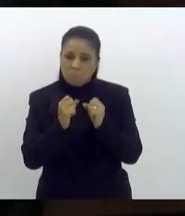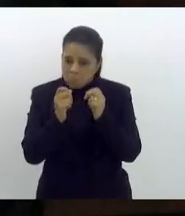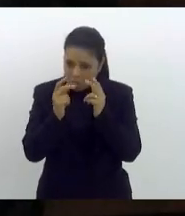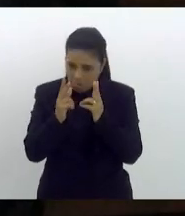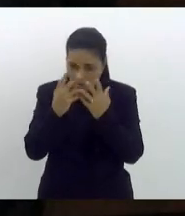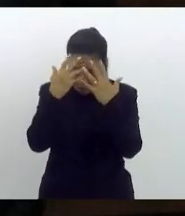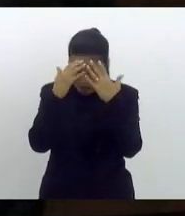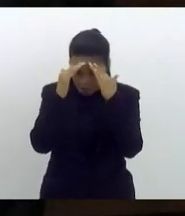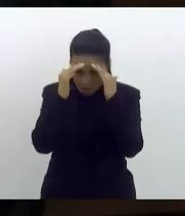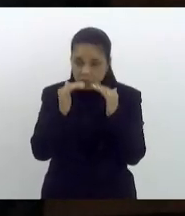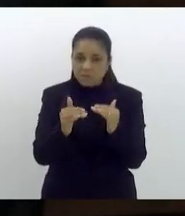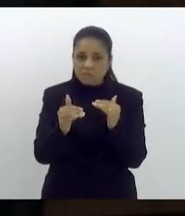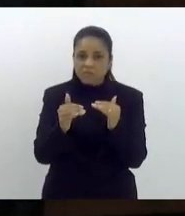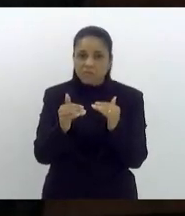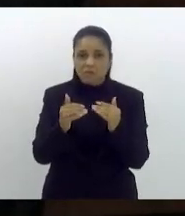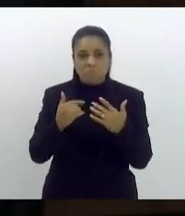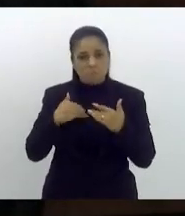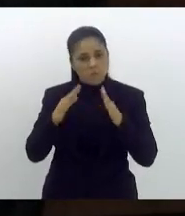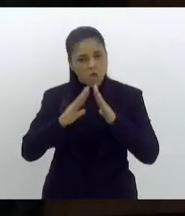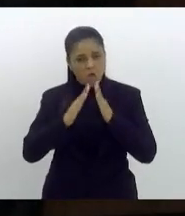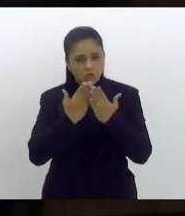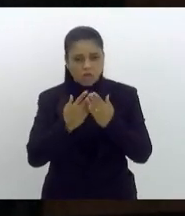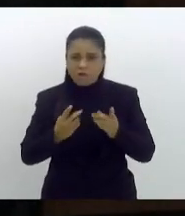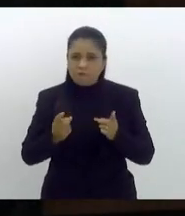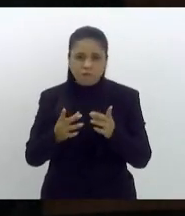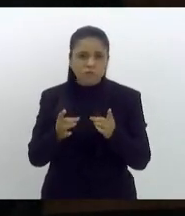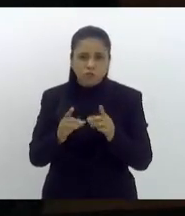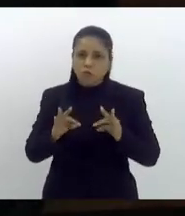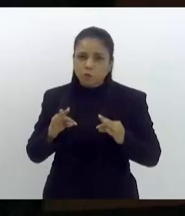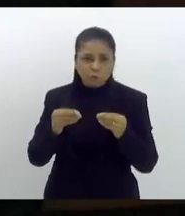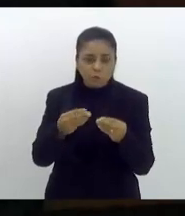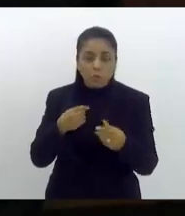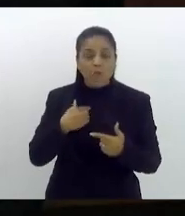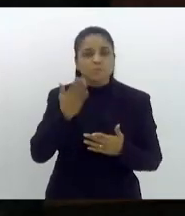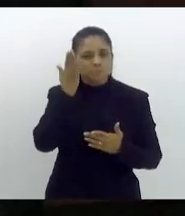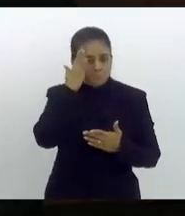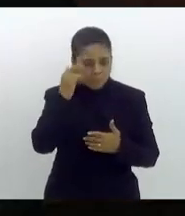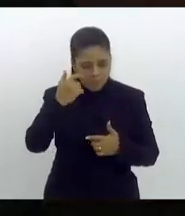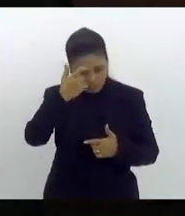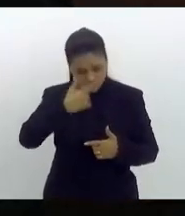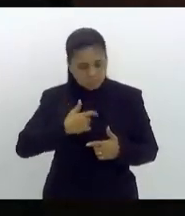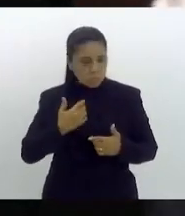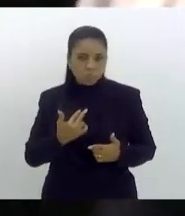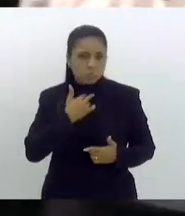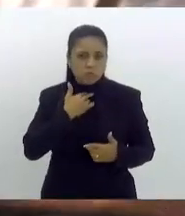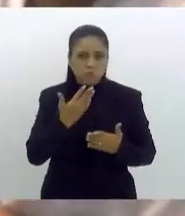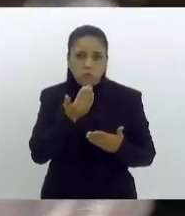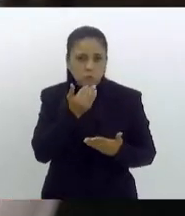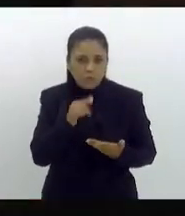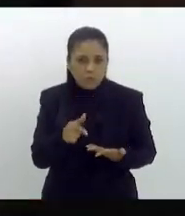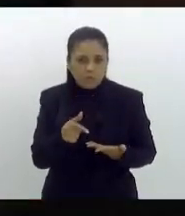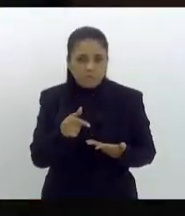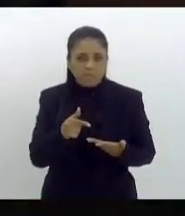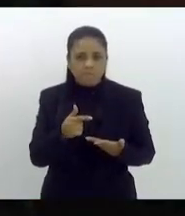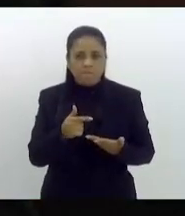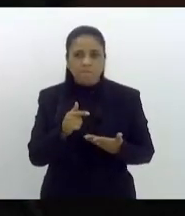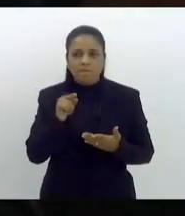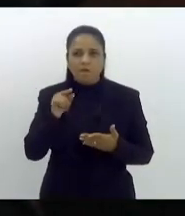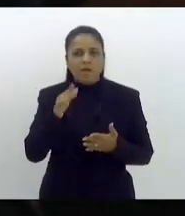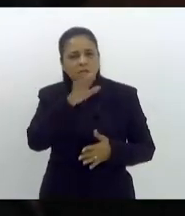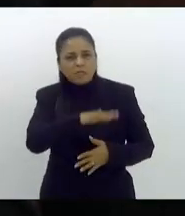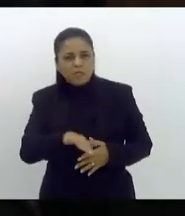colégio vendia-se tudo no meu colégio Mas eu sabia que eu não podia fazer vi várias pessoas levantando que